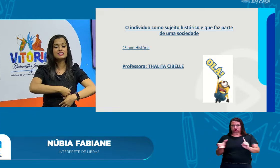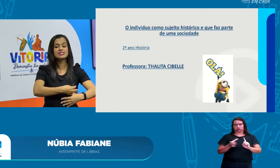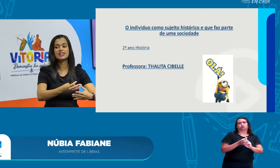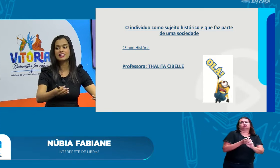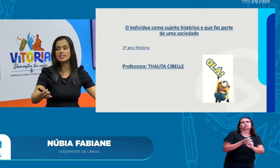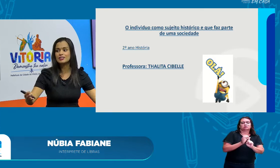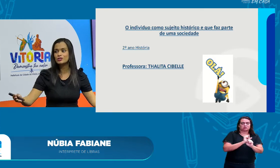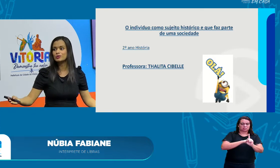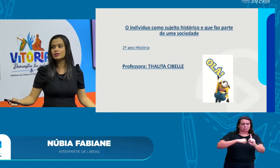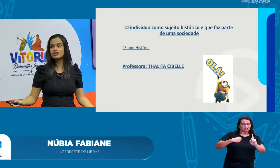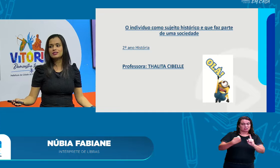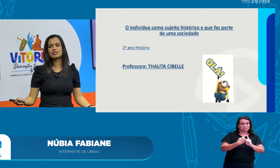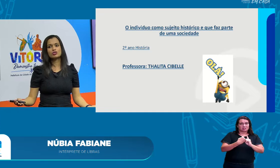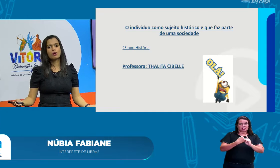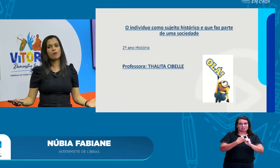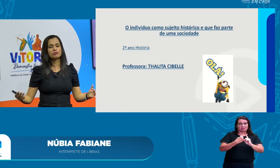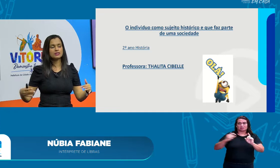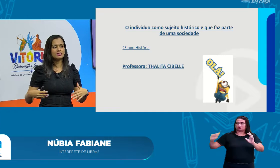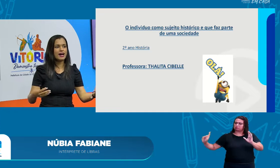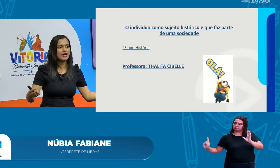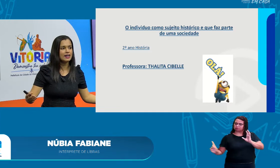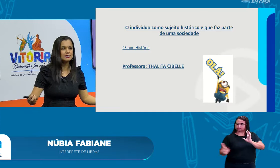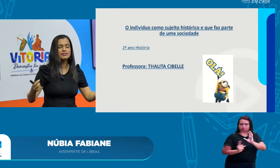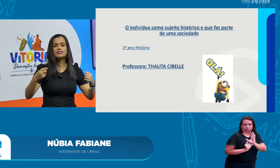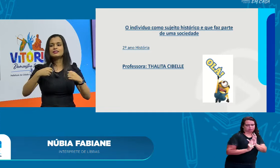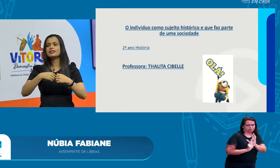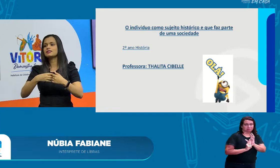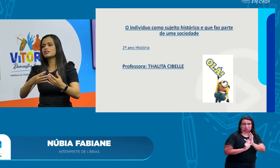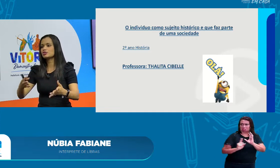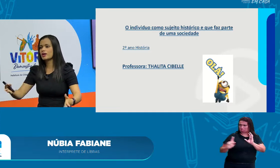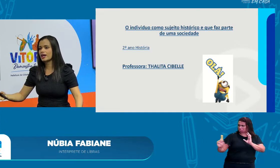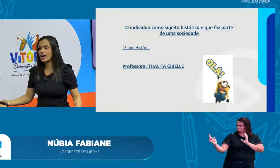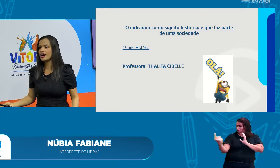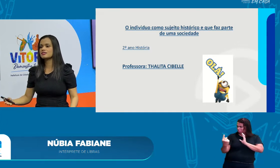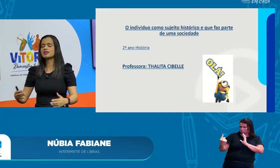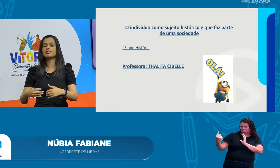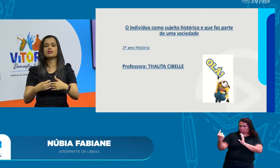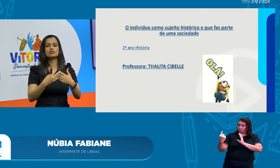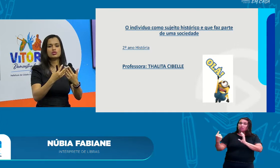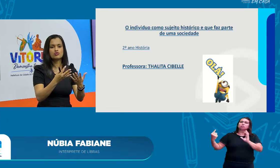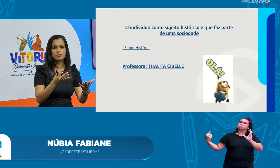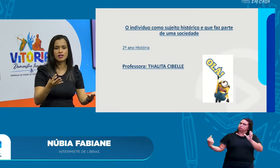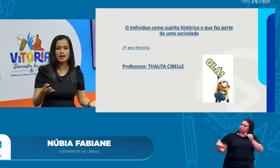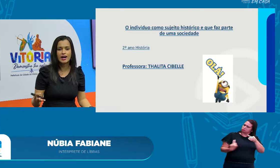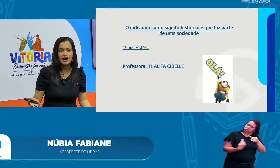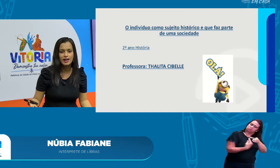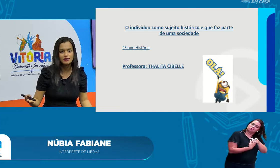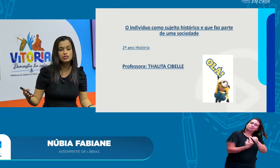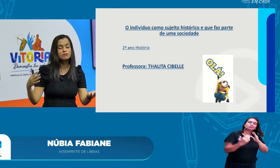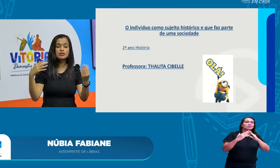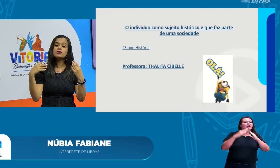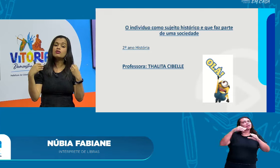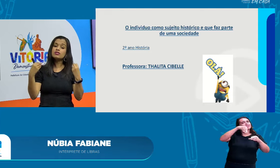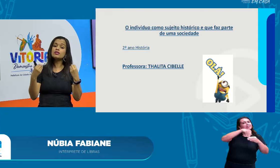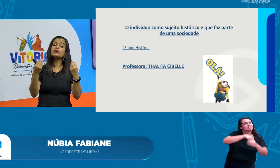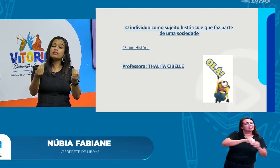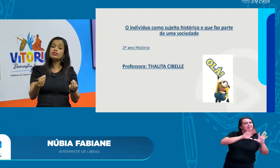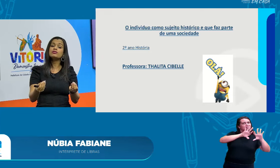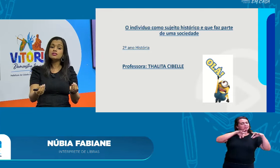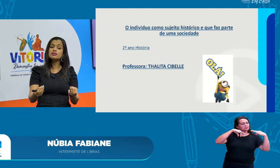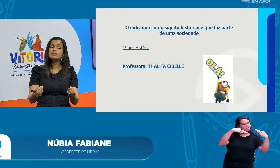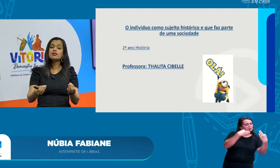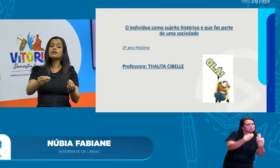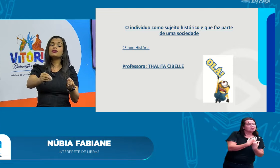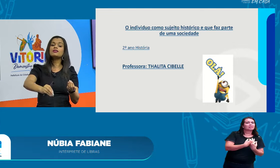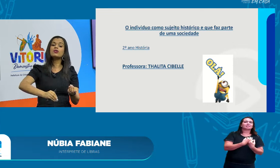está inserido na sua comunidade, dentro da sua casa, entre os seus familiares. Então você é um